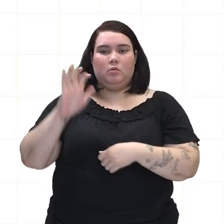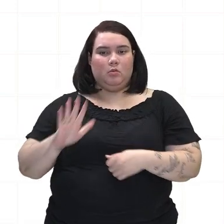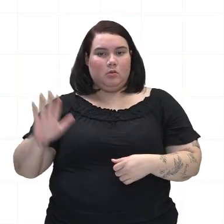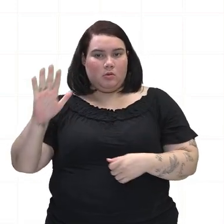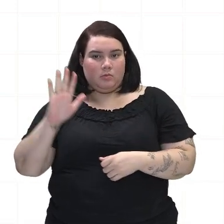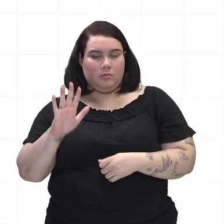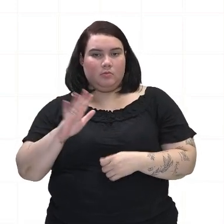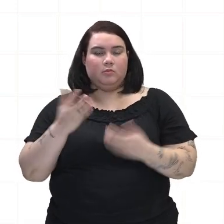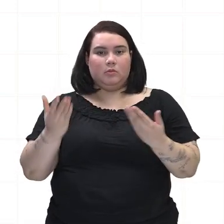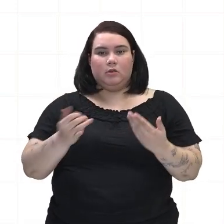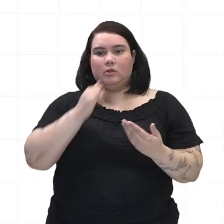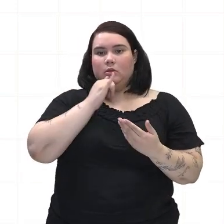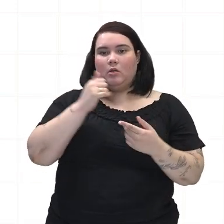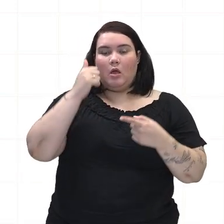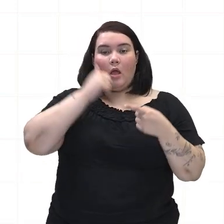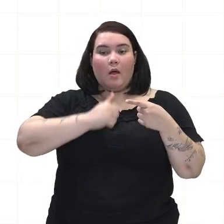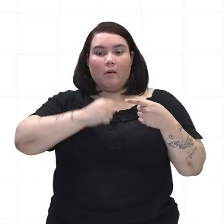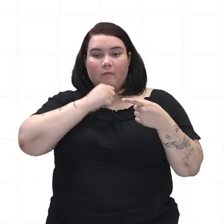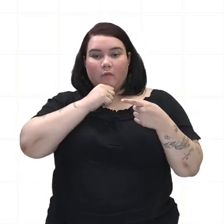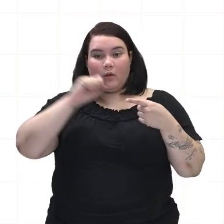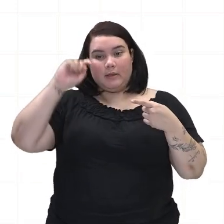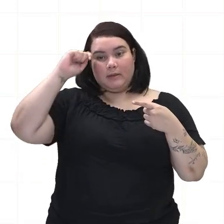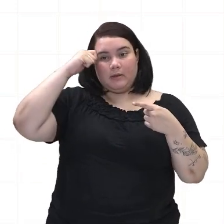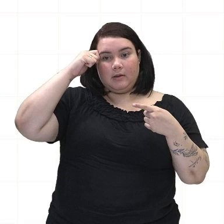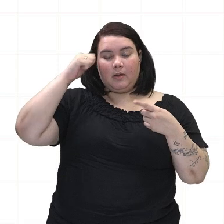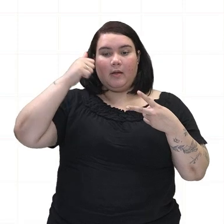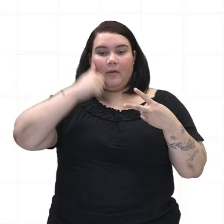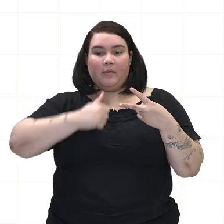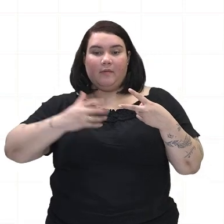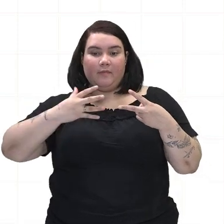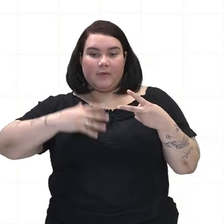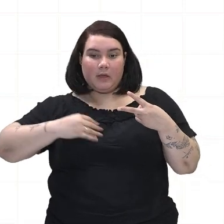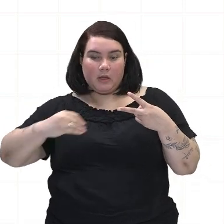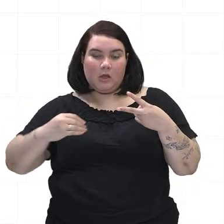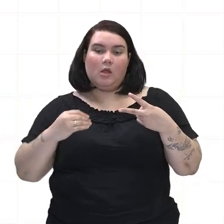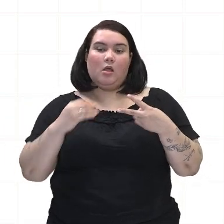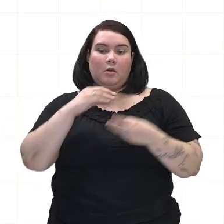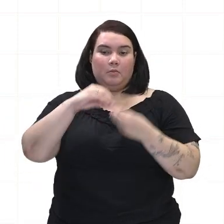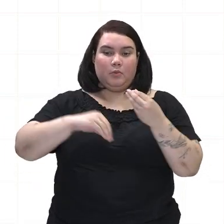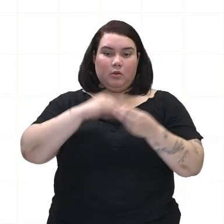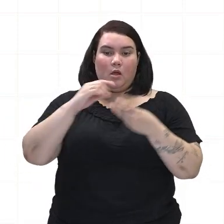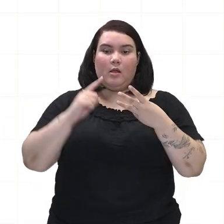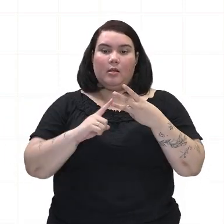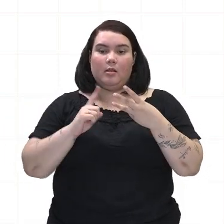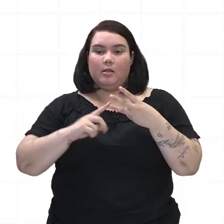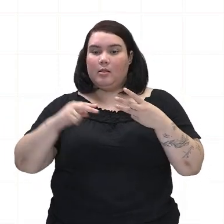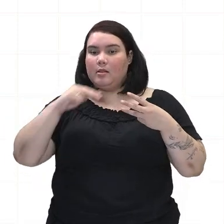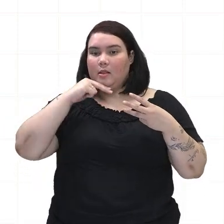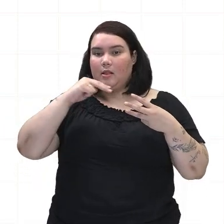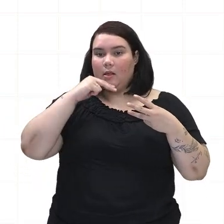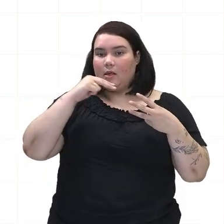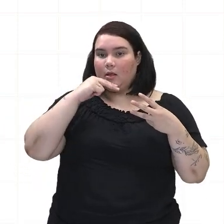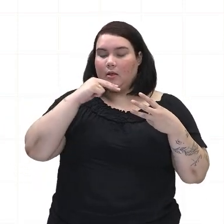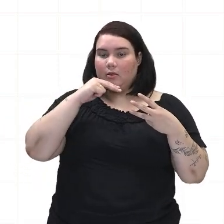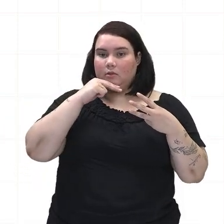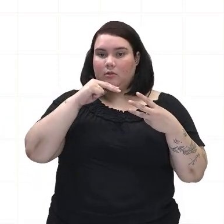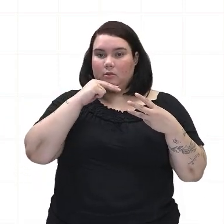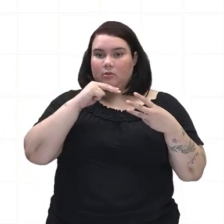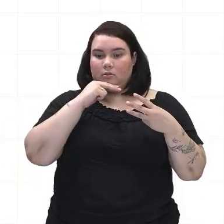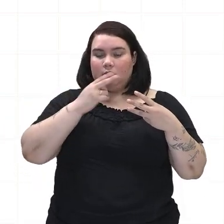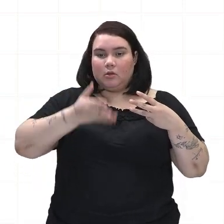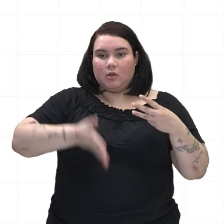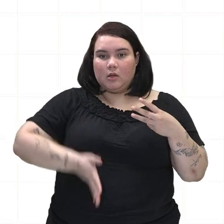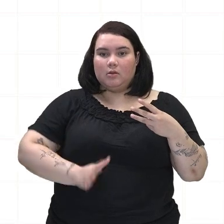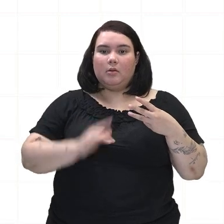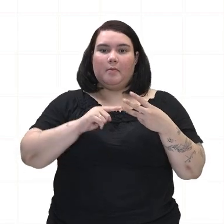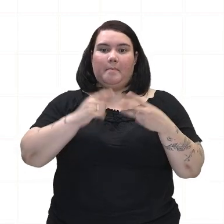a avó é negra, a filha é mulata, e a neta, que já casou, já filha de um homem branco,